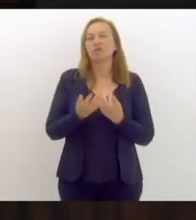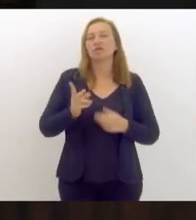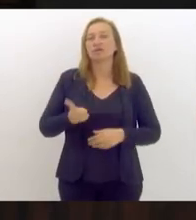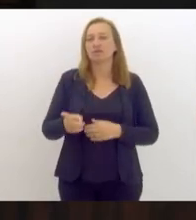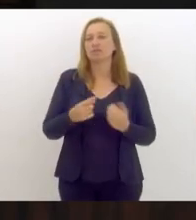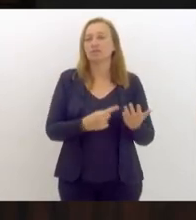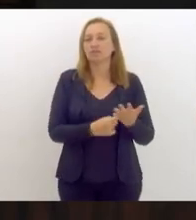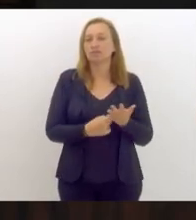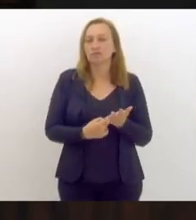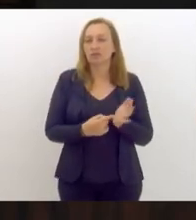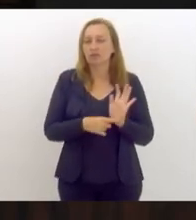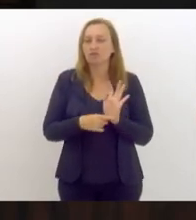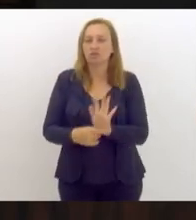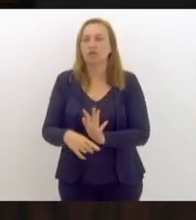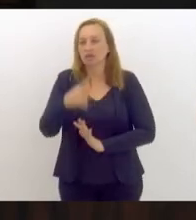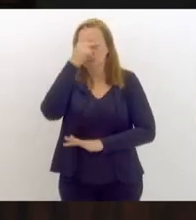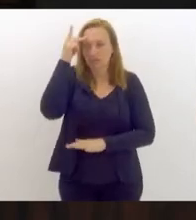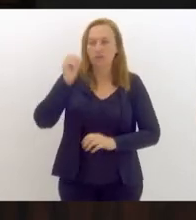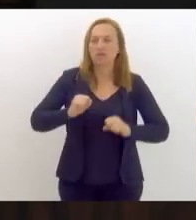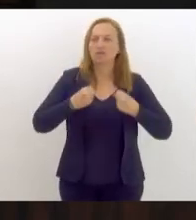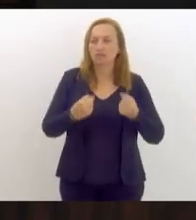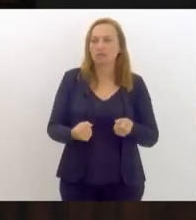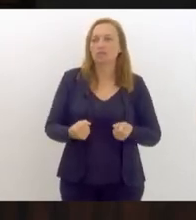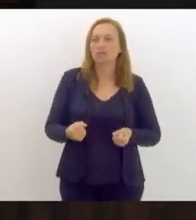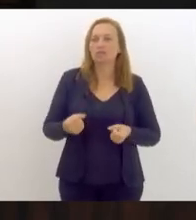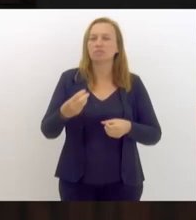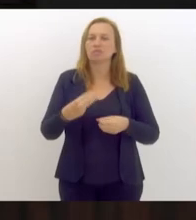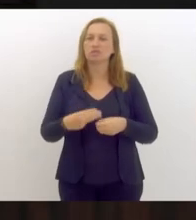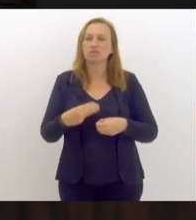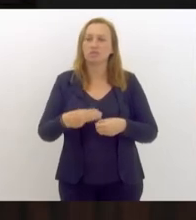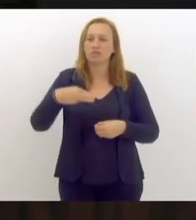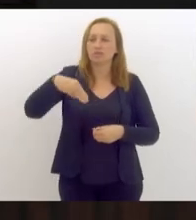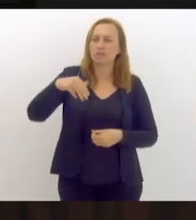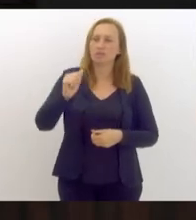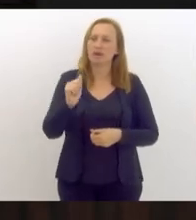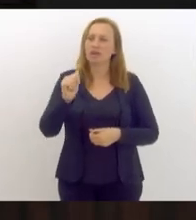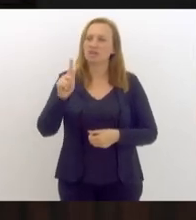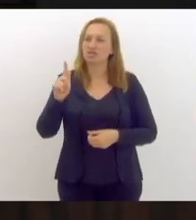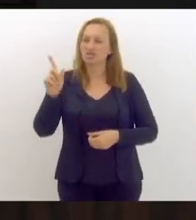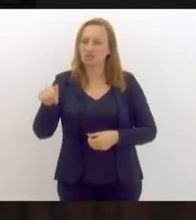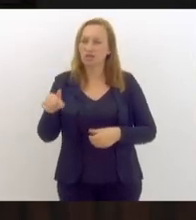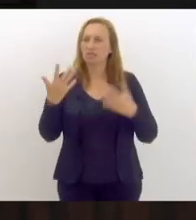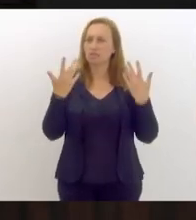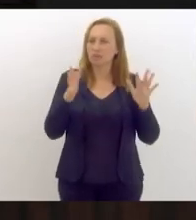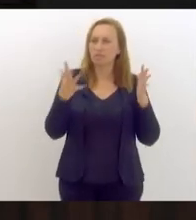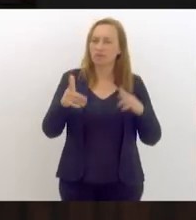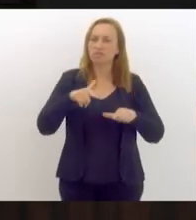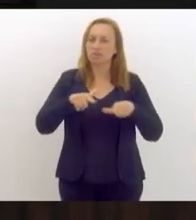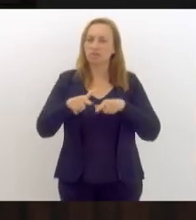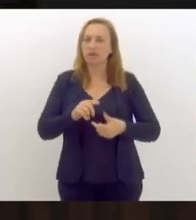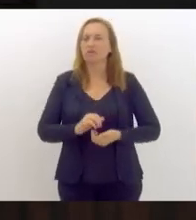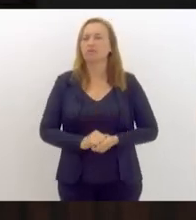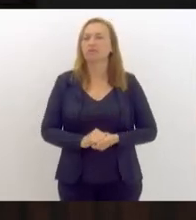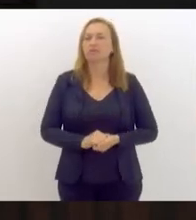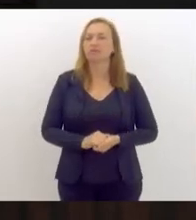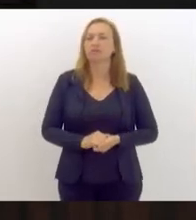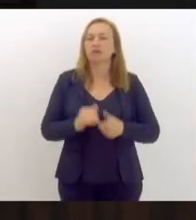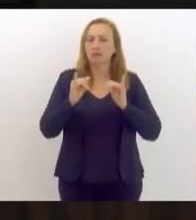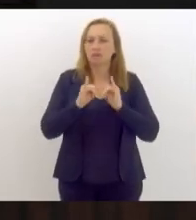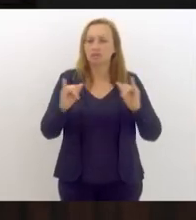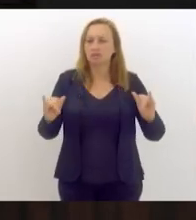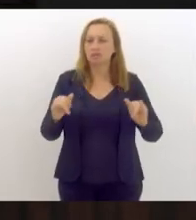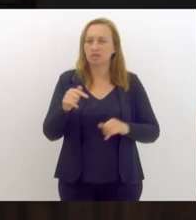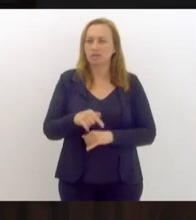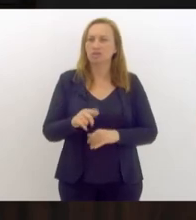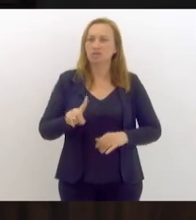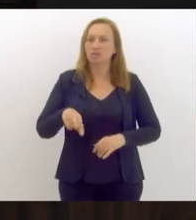e sempre defendendo seu município lá de Magé entendeu Parabéns aí pela pelo trabalho aí tá que ela anunciar